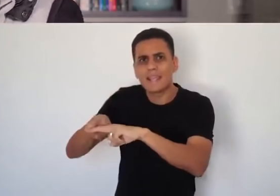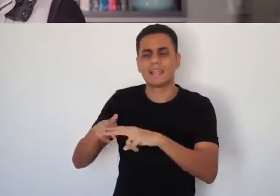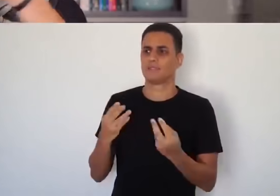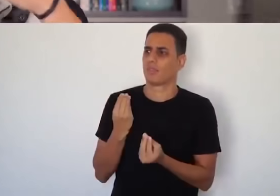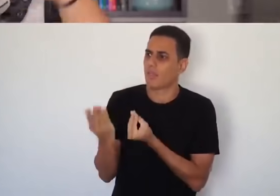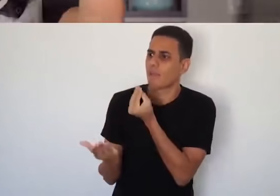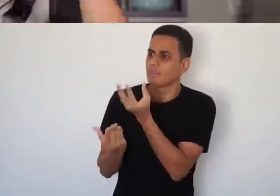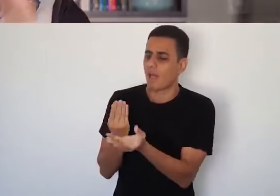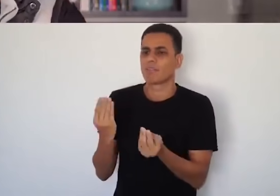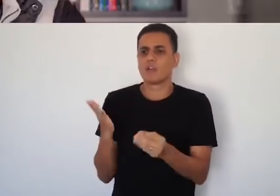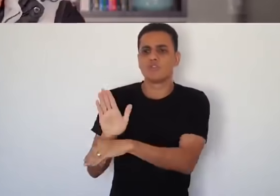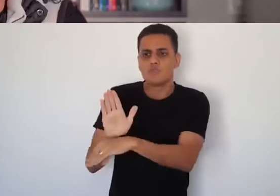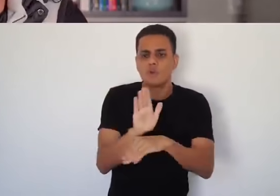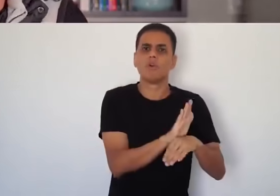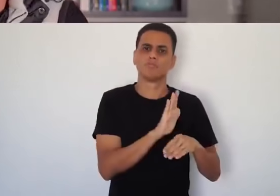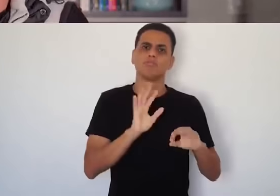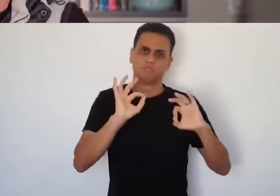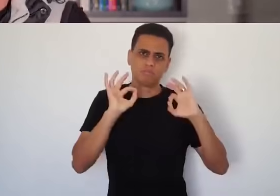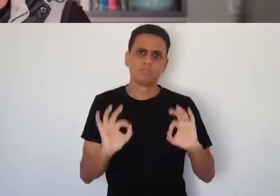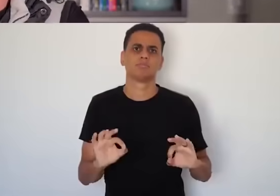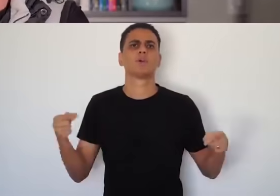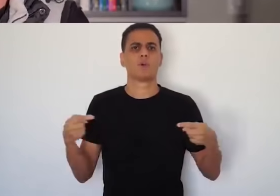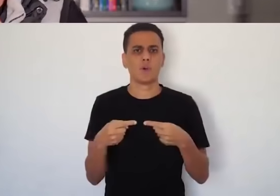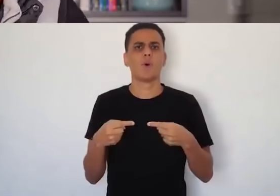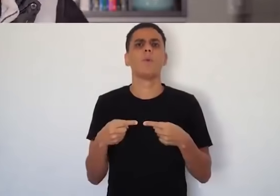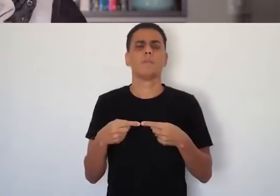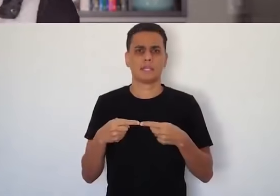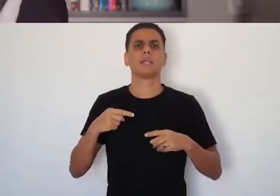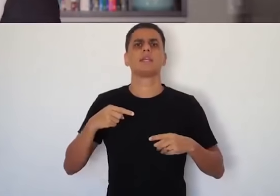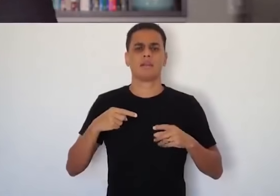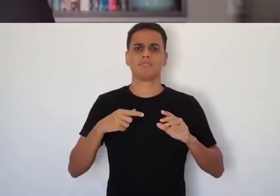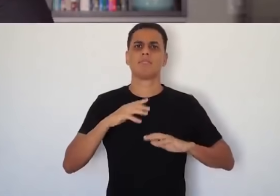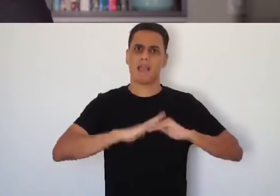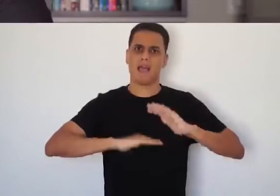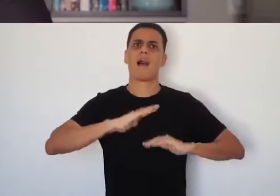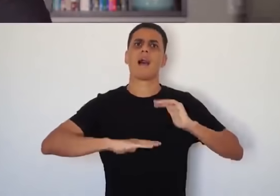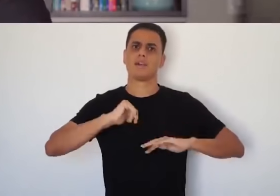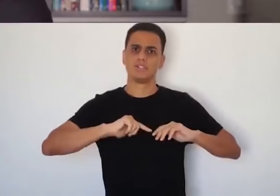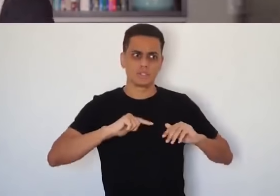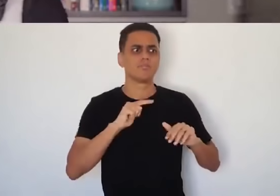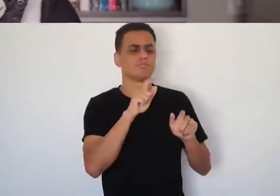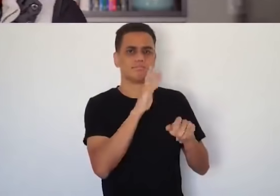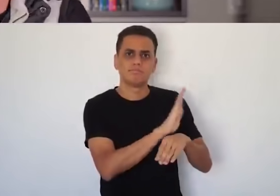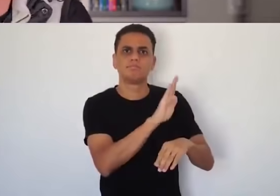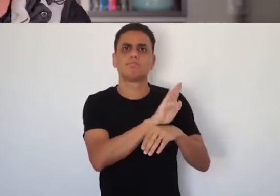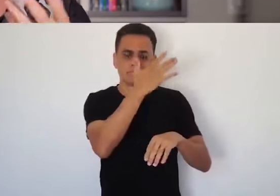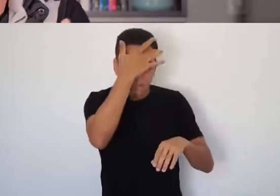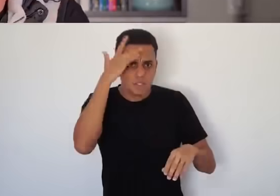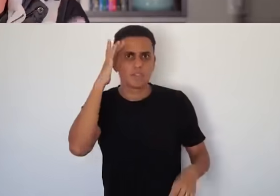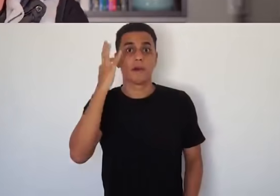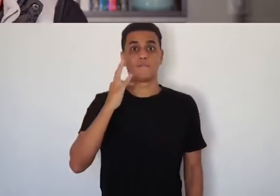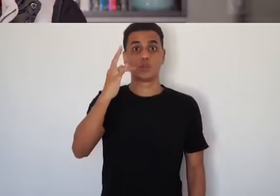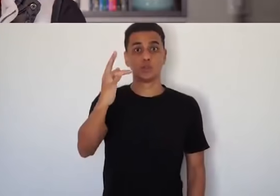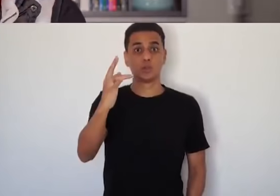dissermos para ele: olha, que Deus te abençoe, vá lá, aqueça-se, né? Alimente-se, e nós não estendermos as mãos a essa pessoa, que essa fé